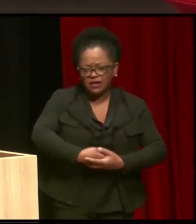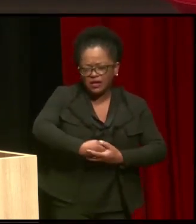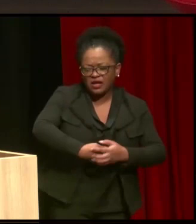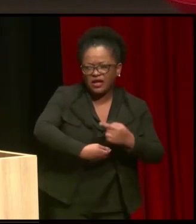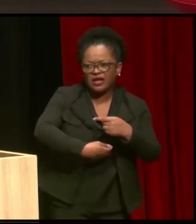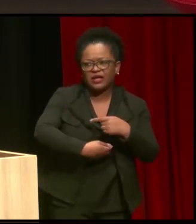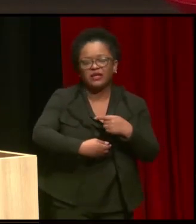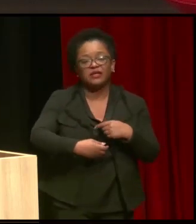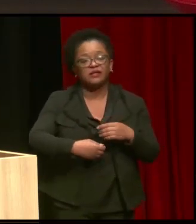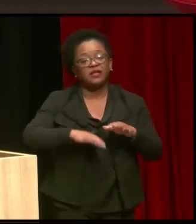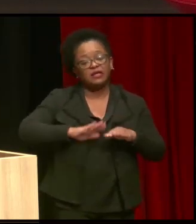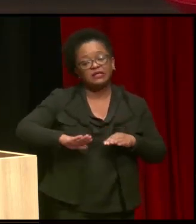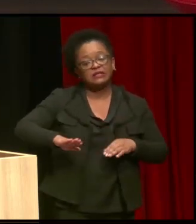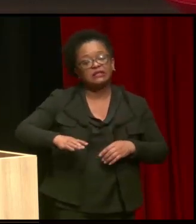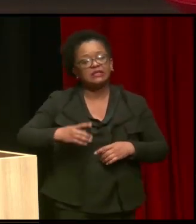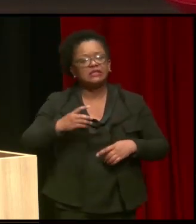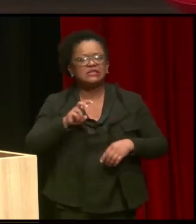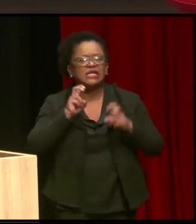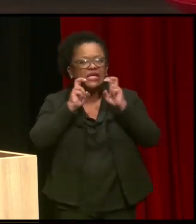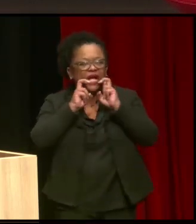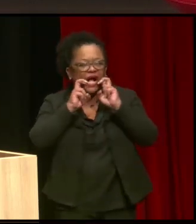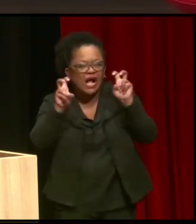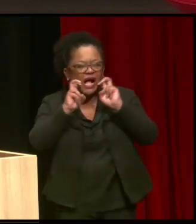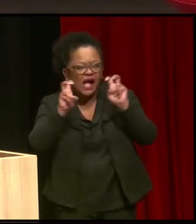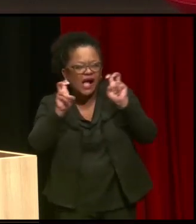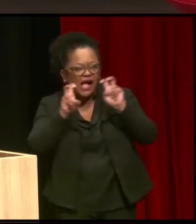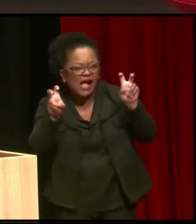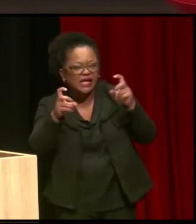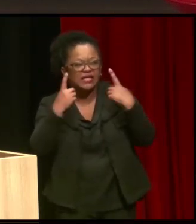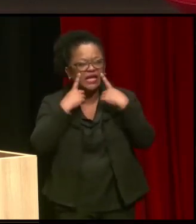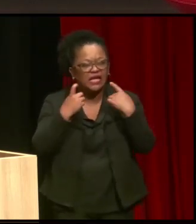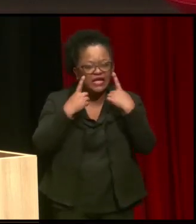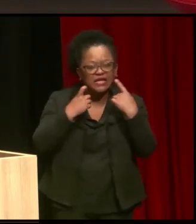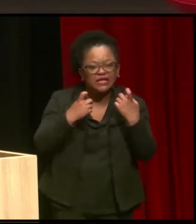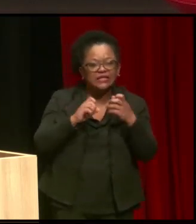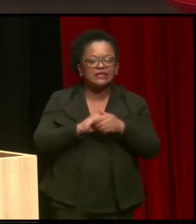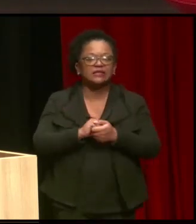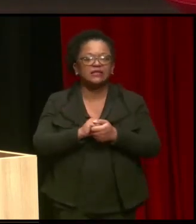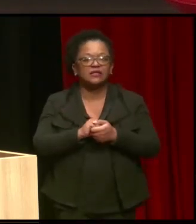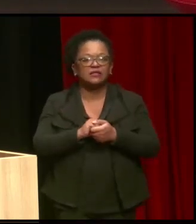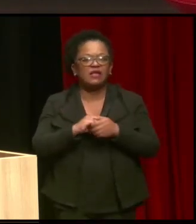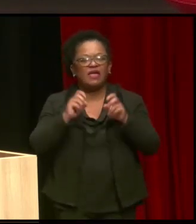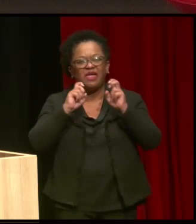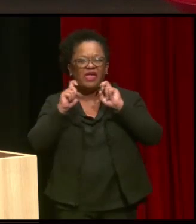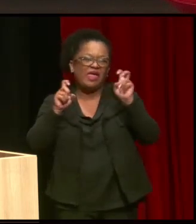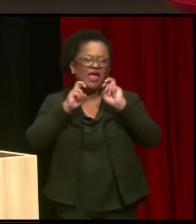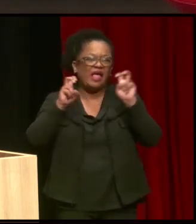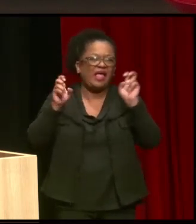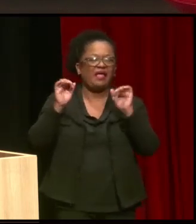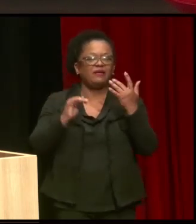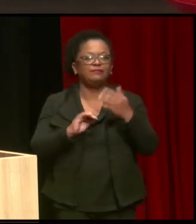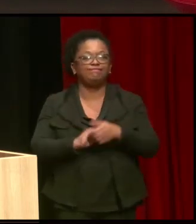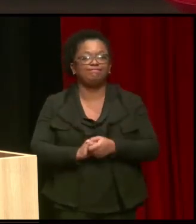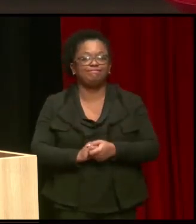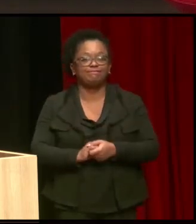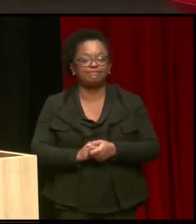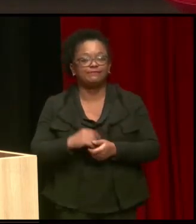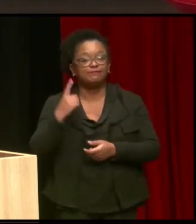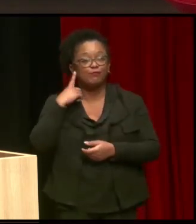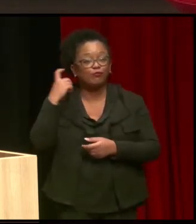criança começa a gritar no meio do culto. Porque eles querem falar com o pai e com a mãe, mas ele não sabe falar. Faz um monte de